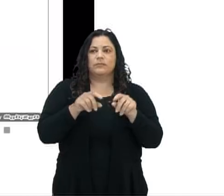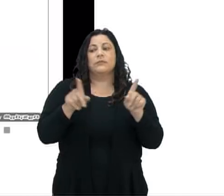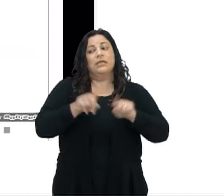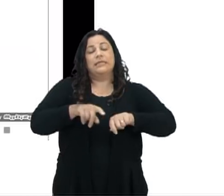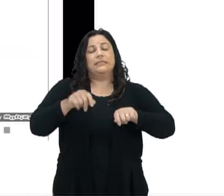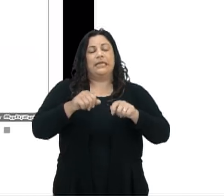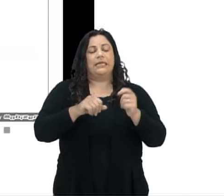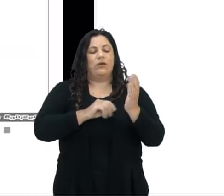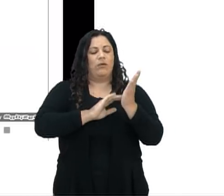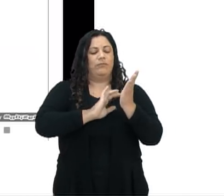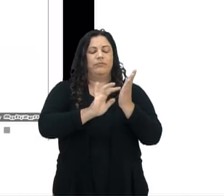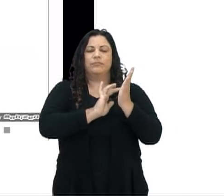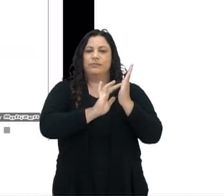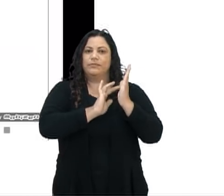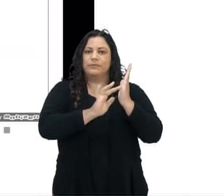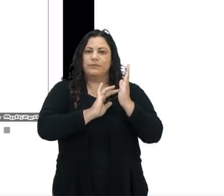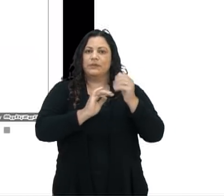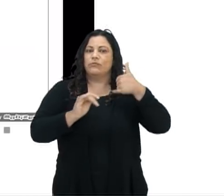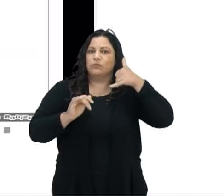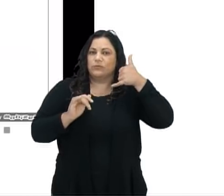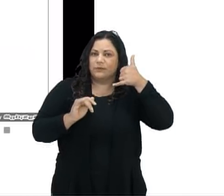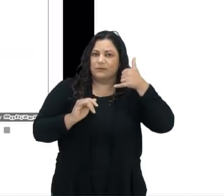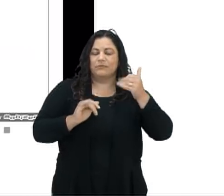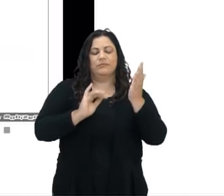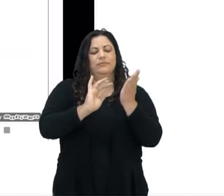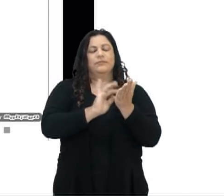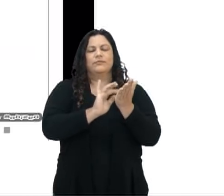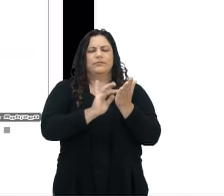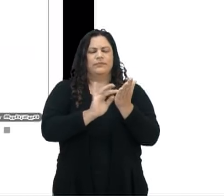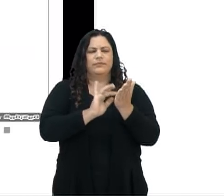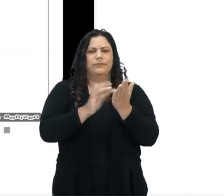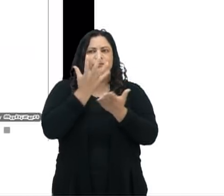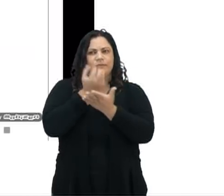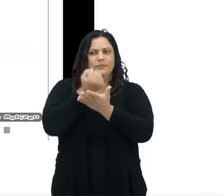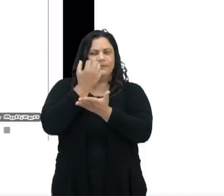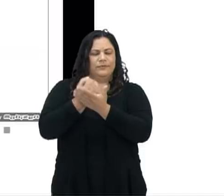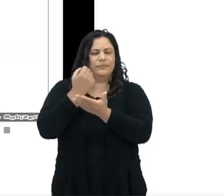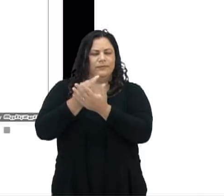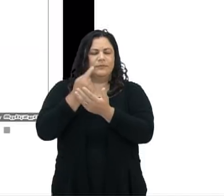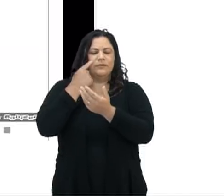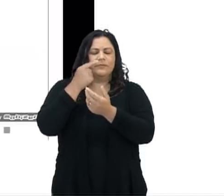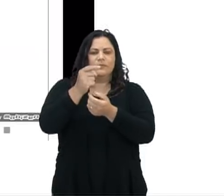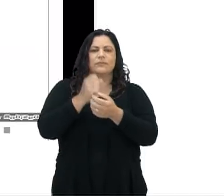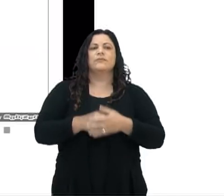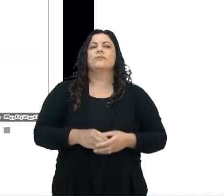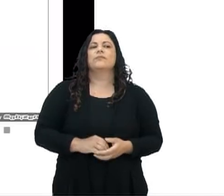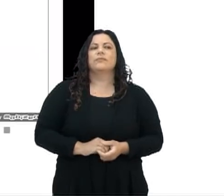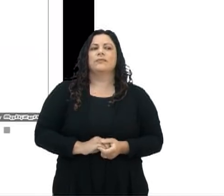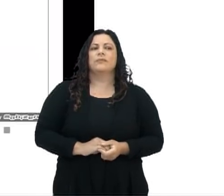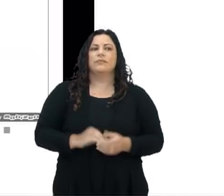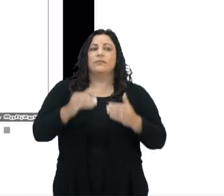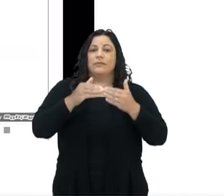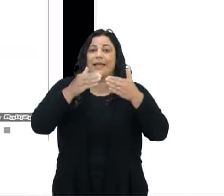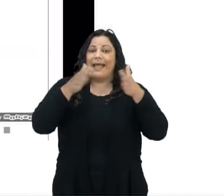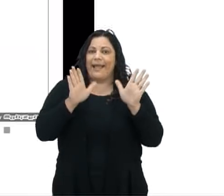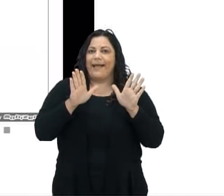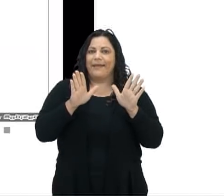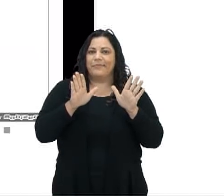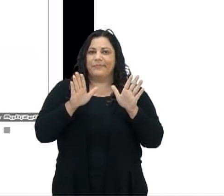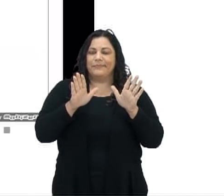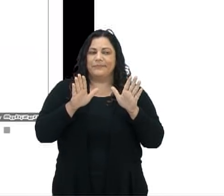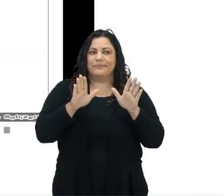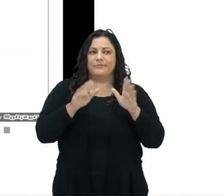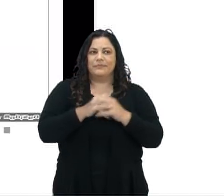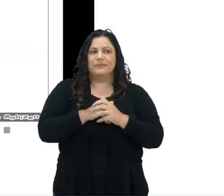fazer também. Se você tiver com dúvida, procure depois no YouTube que tem bons tutoriais ensinando. Quando abrir a atividade, ela vai abrir assim. Tem